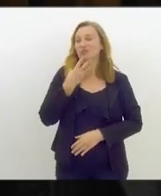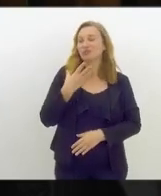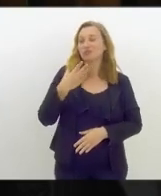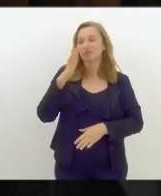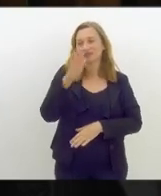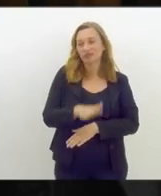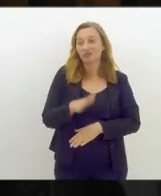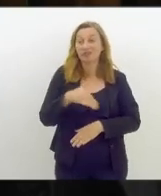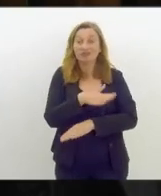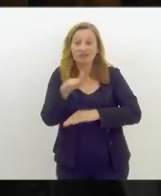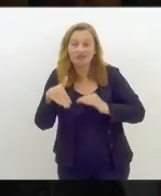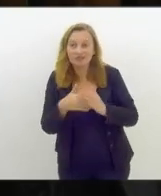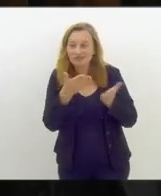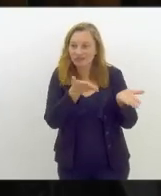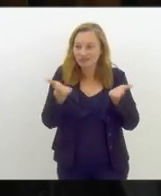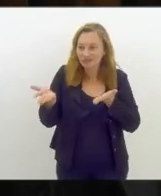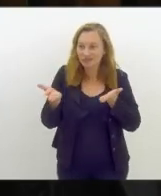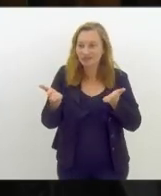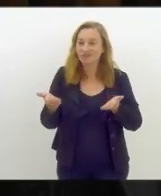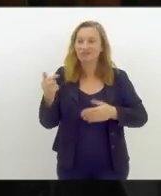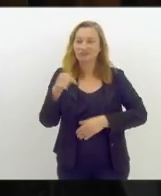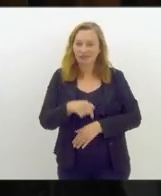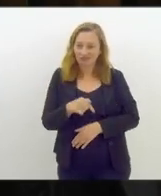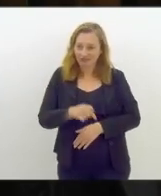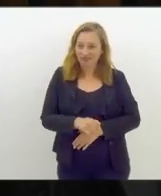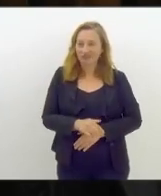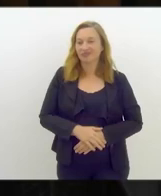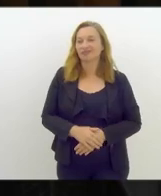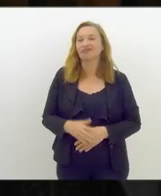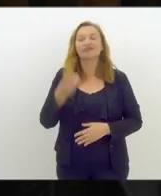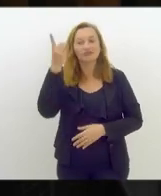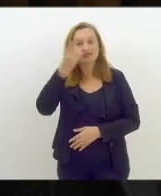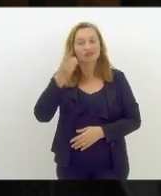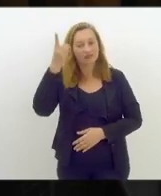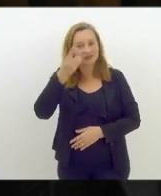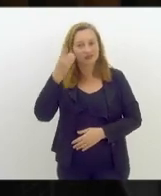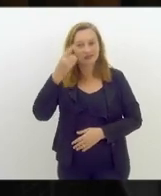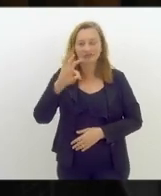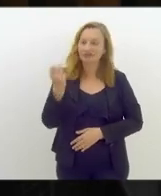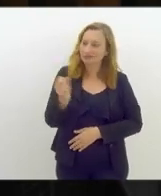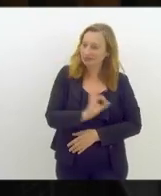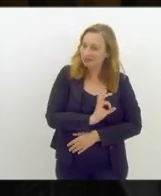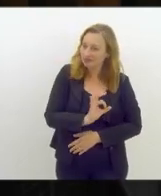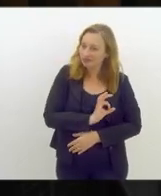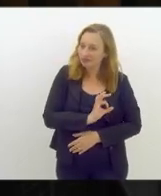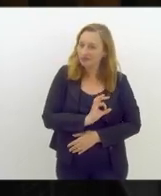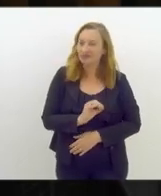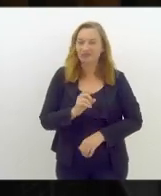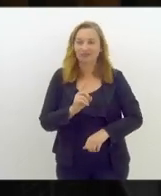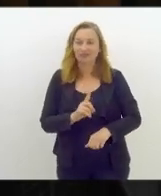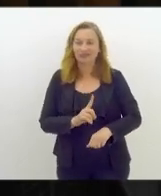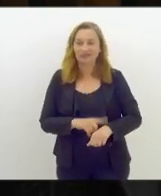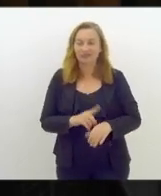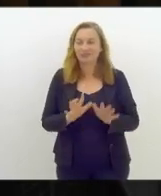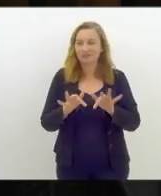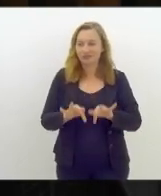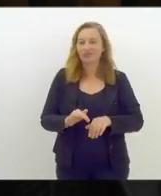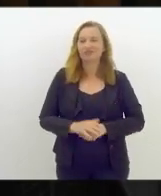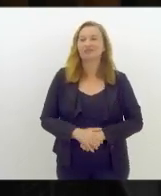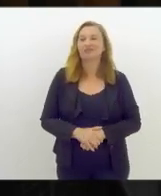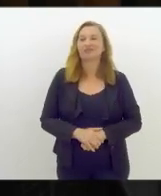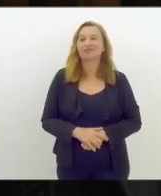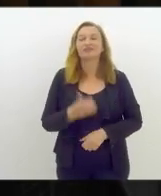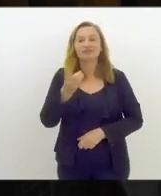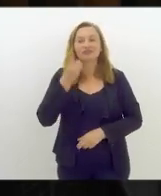a todos e a todas. Saudar aqui a deputada Marta Rocha, que ora preside esse expediente final,